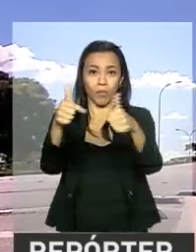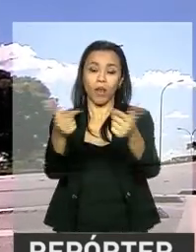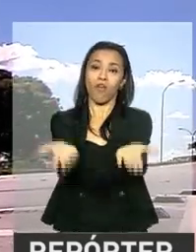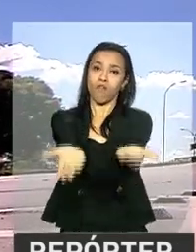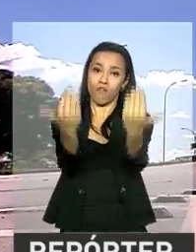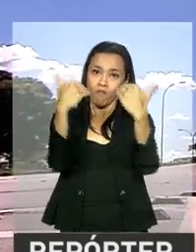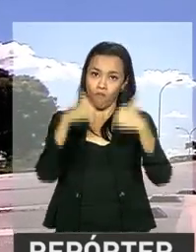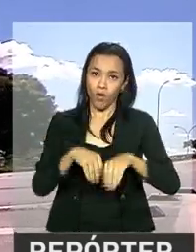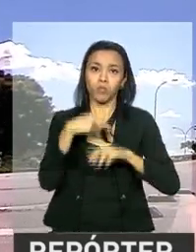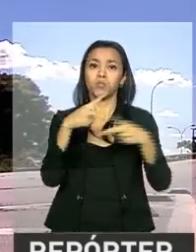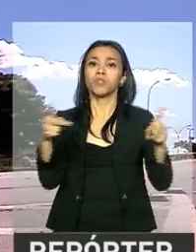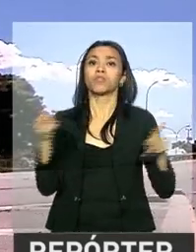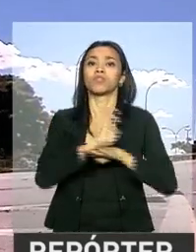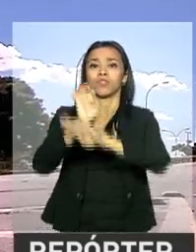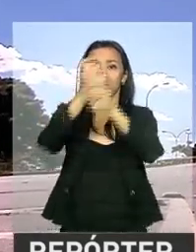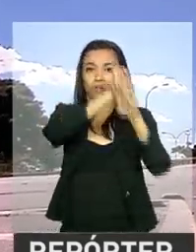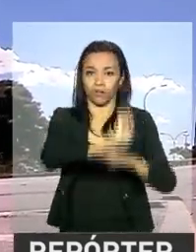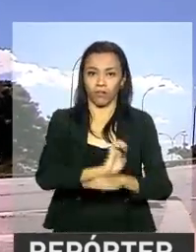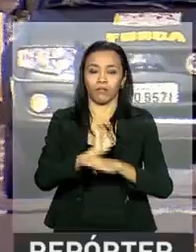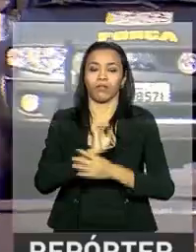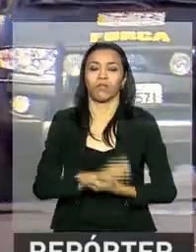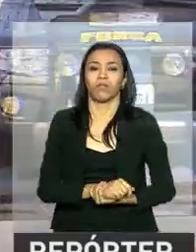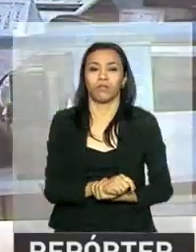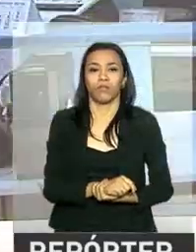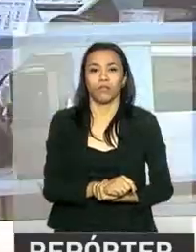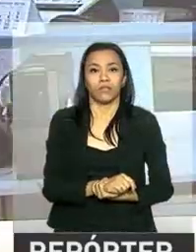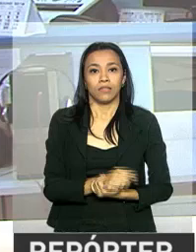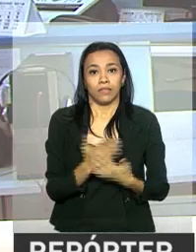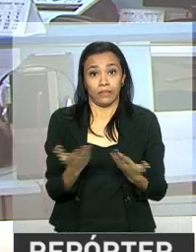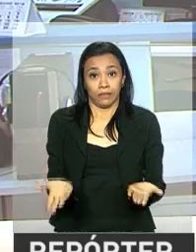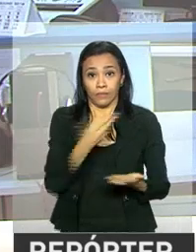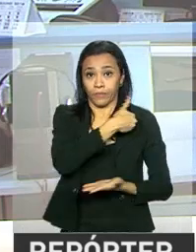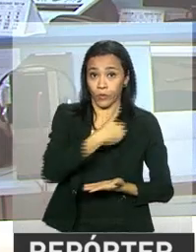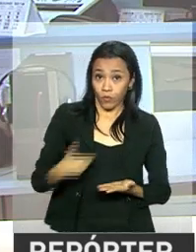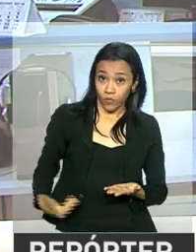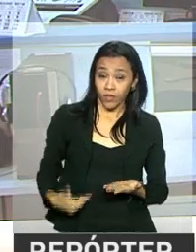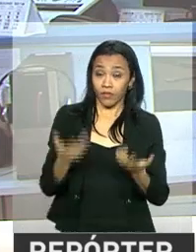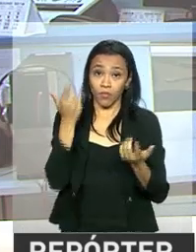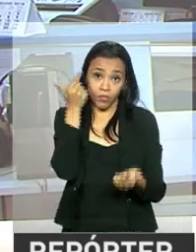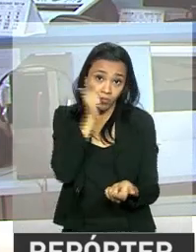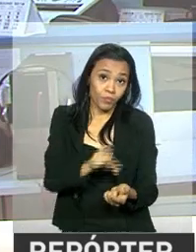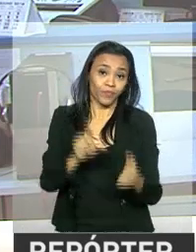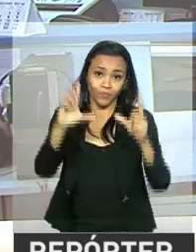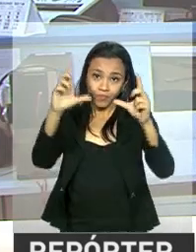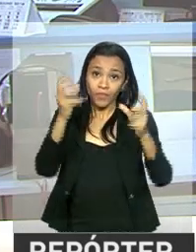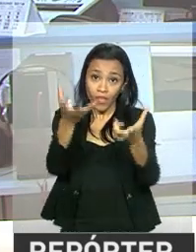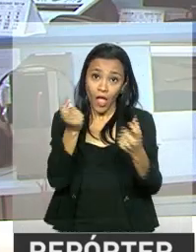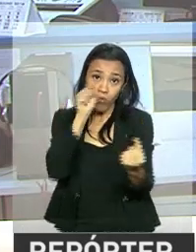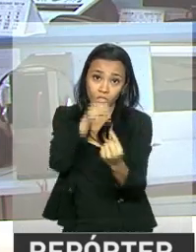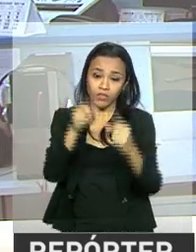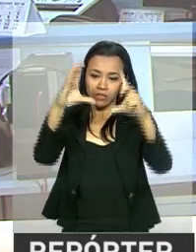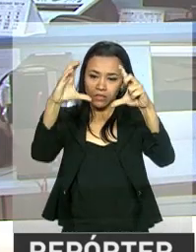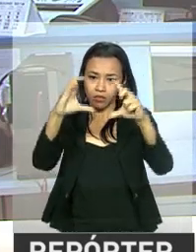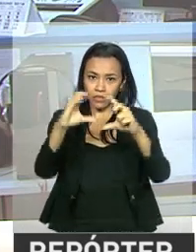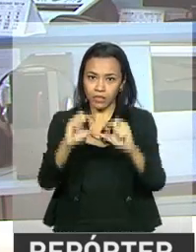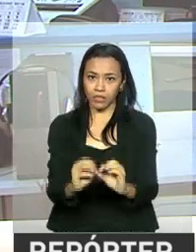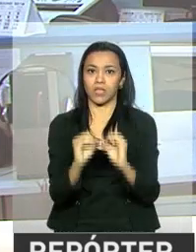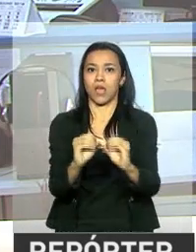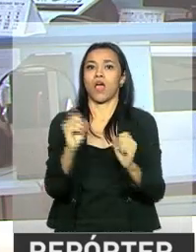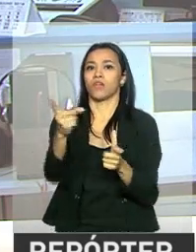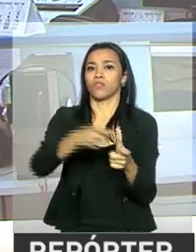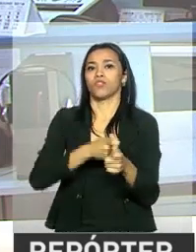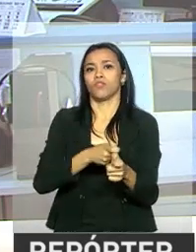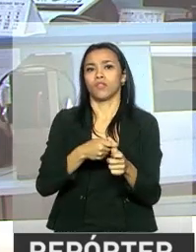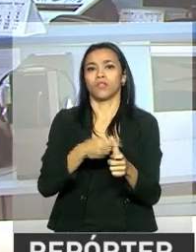Retornam às suas instituições de origem e o governo espera zerar o rombo nas contas públicas nos próximos